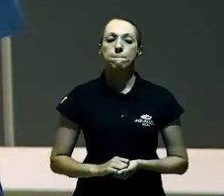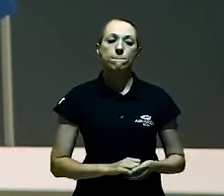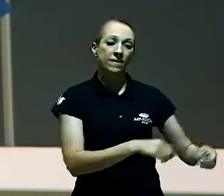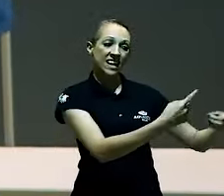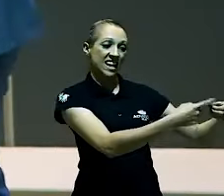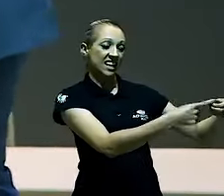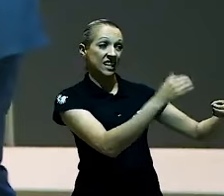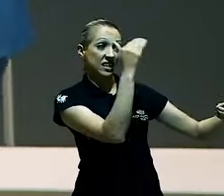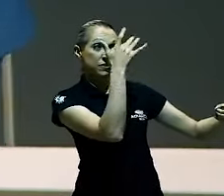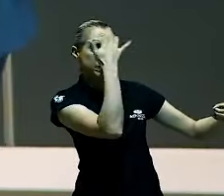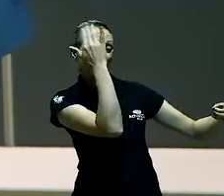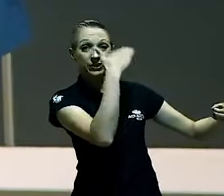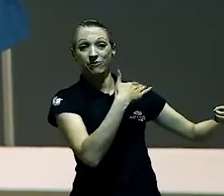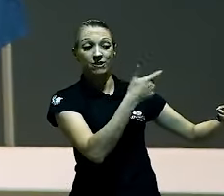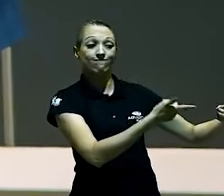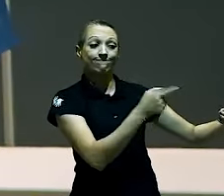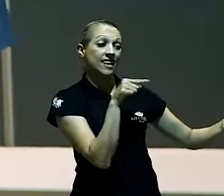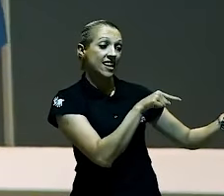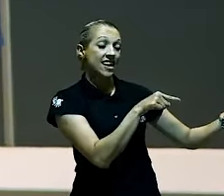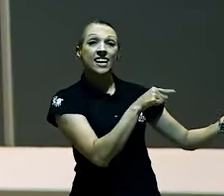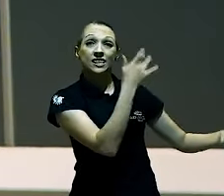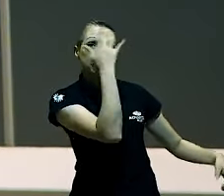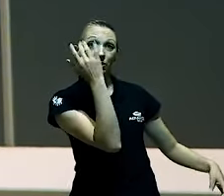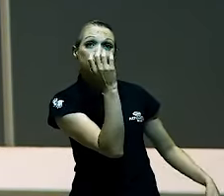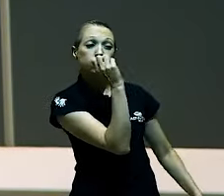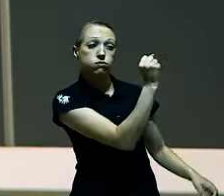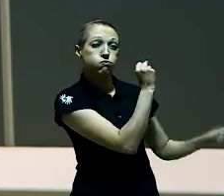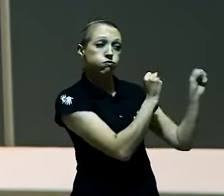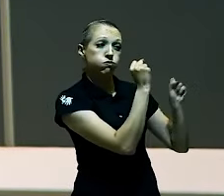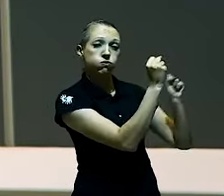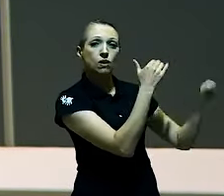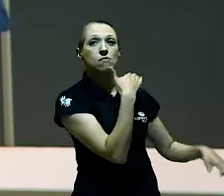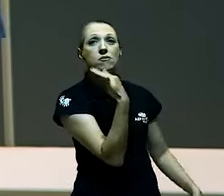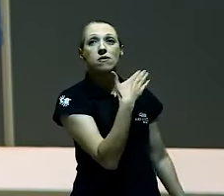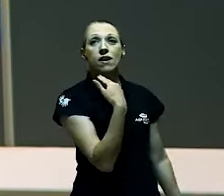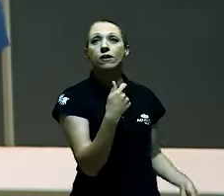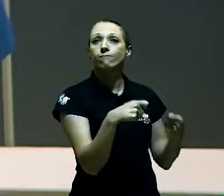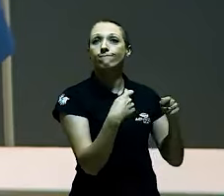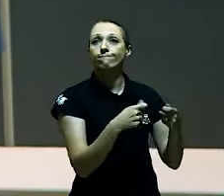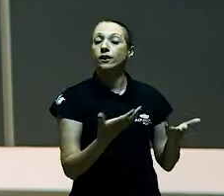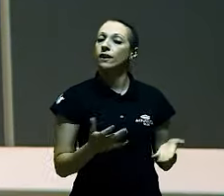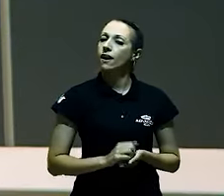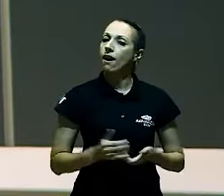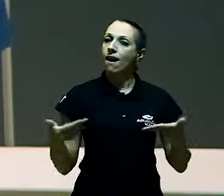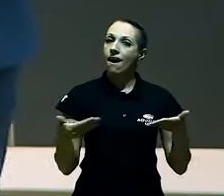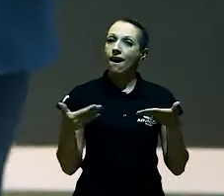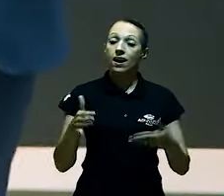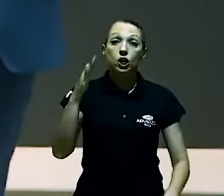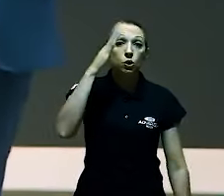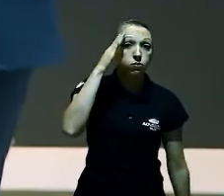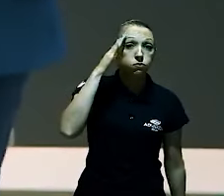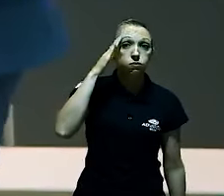têm que morrer por causa dessa maldade. Agora os marinheiros olham para Jonas e dizem assim: por que nos sobreveio este